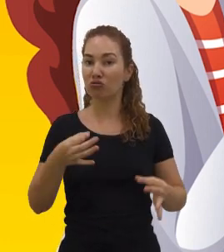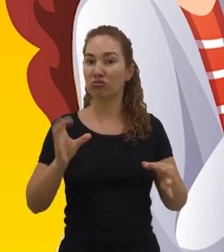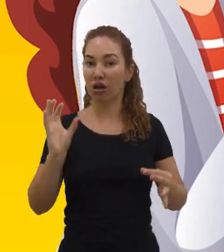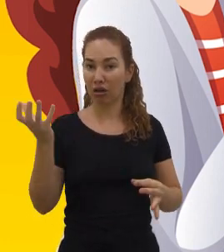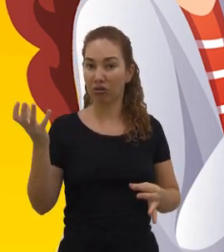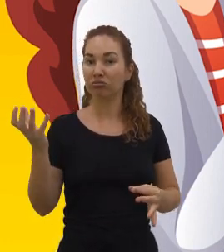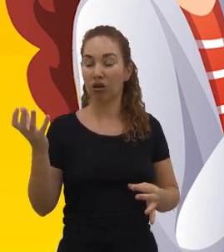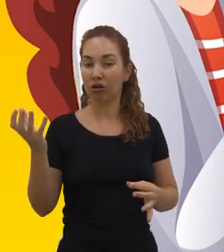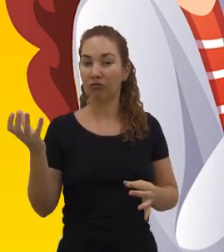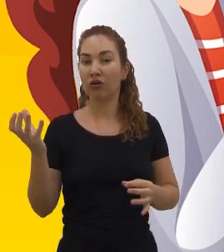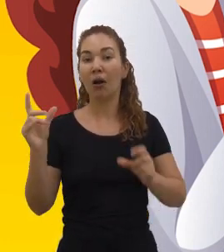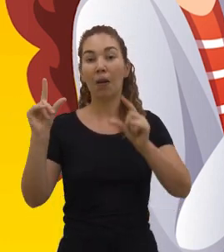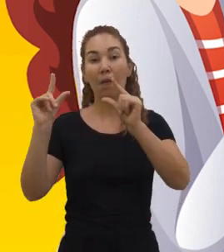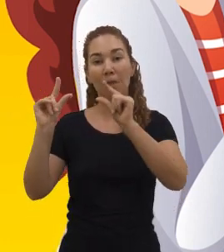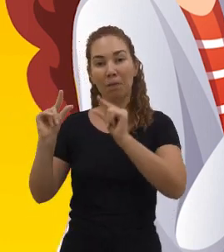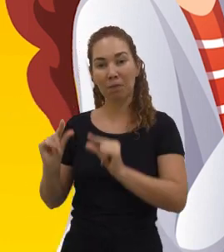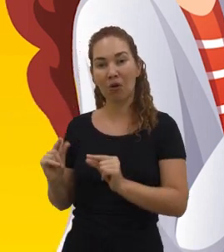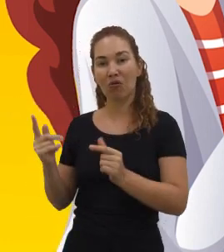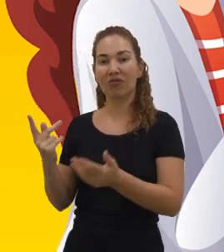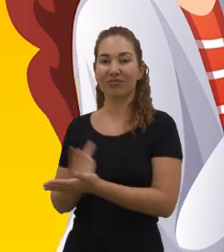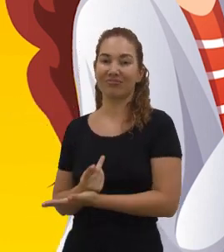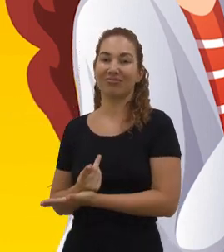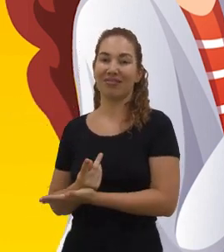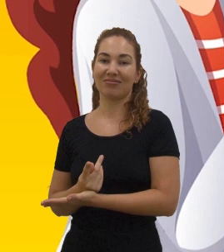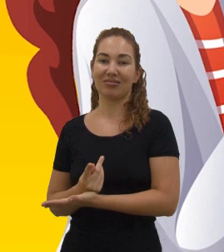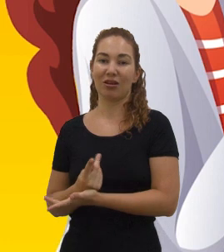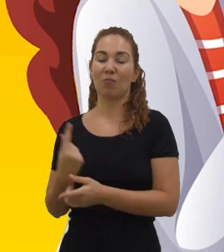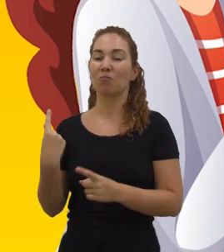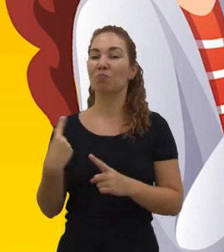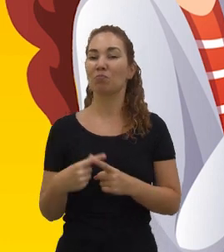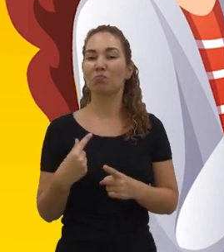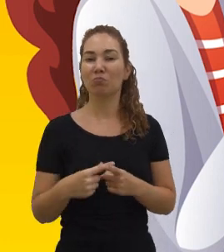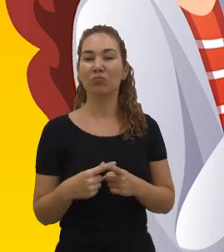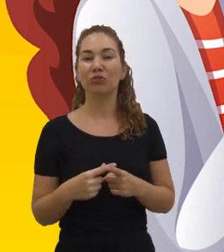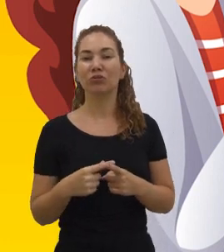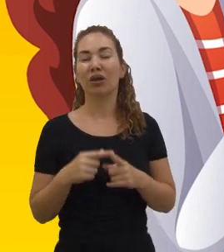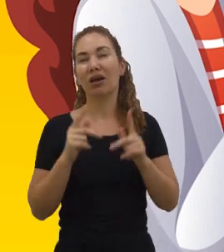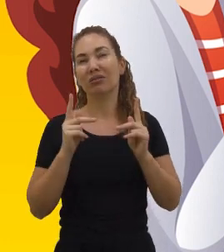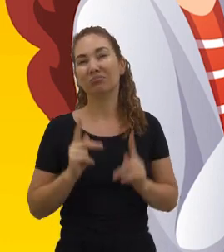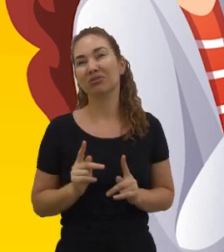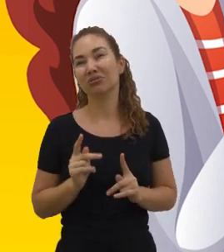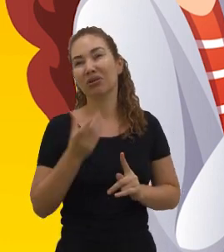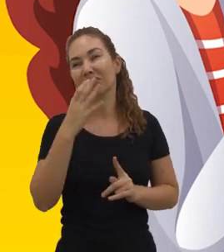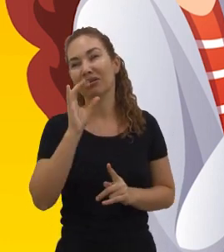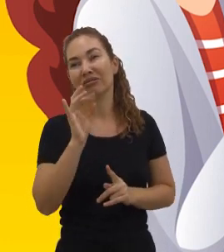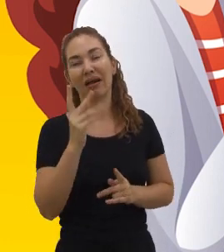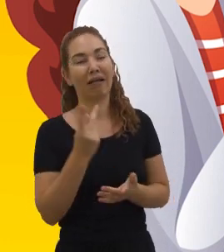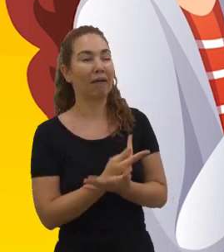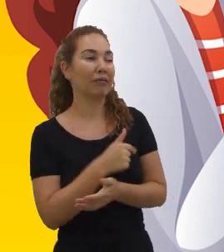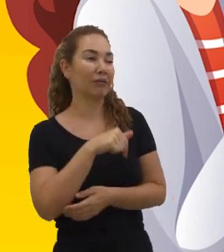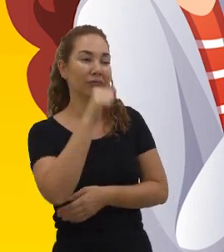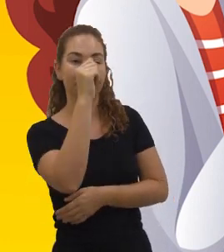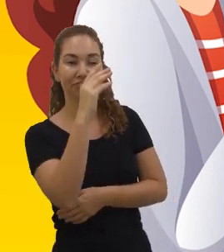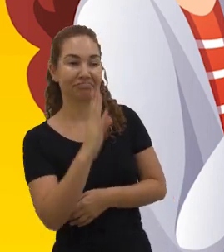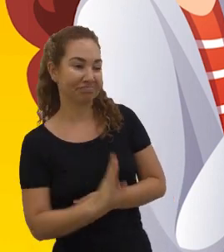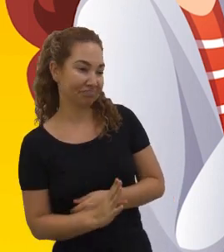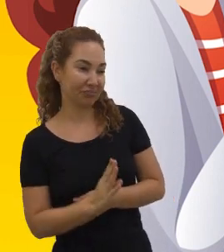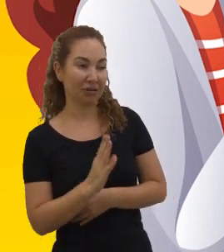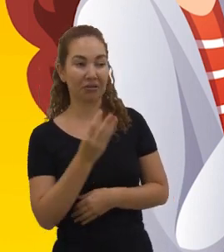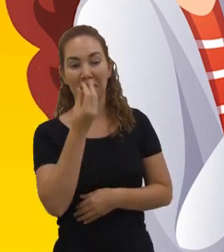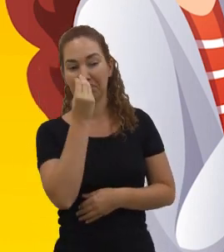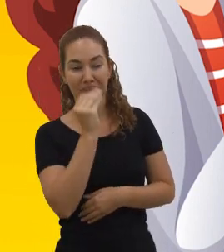menos vai acontecer esses atos. Porque às vezes as pessoas não fazem pensando, isso não acontece, no Brasil não vai acontecer